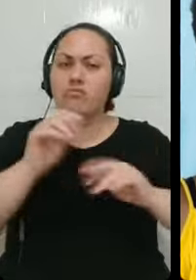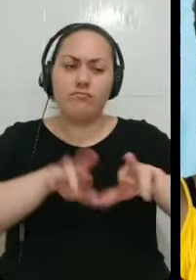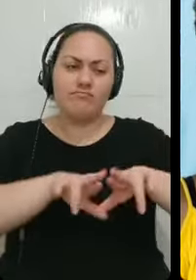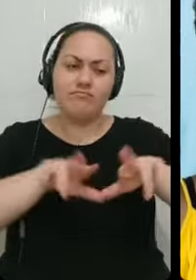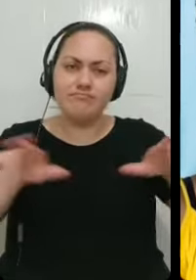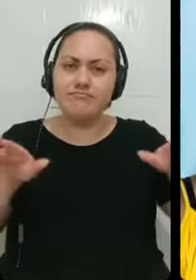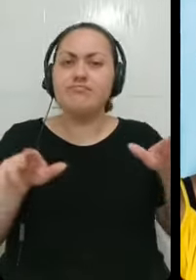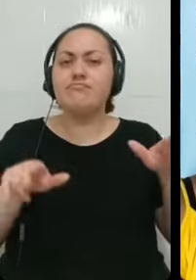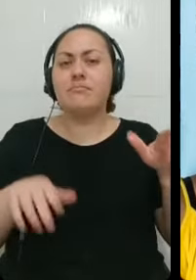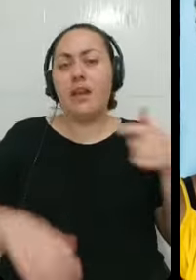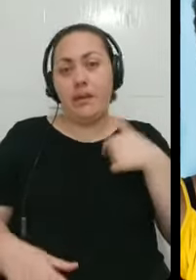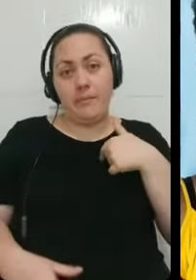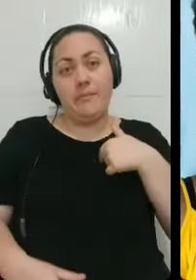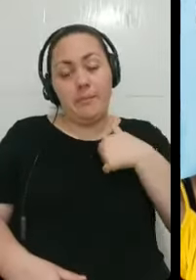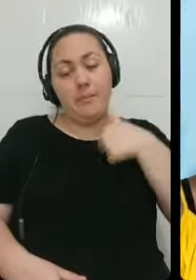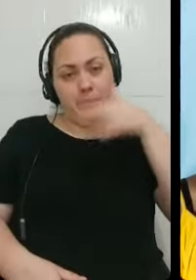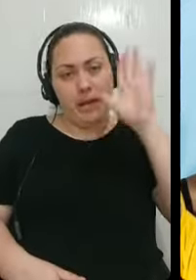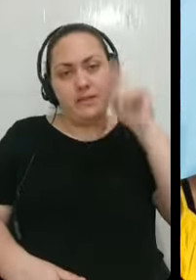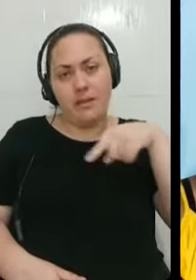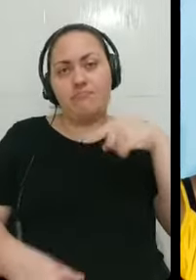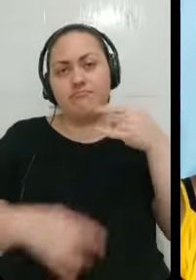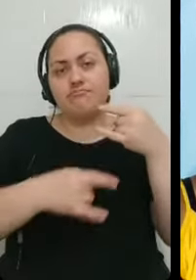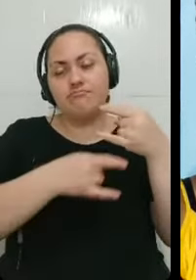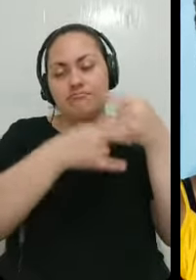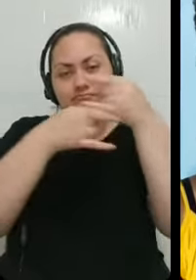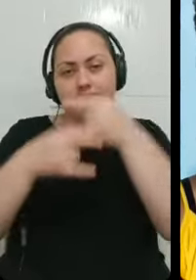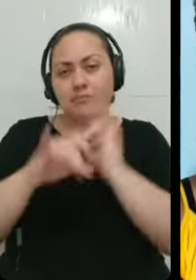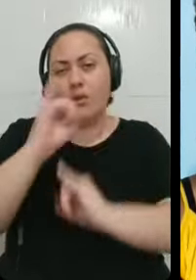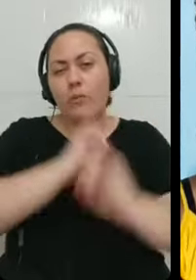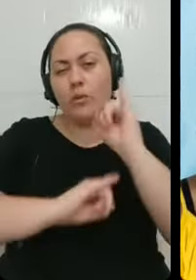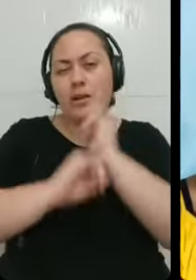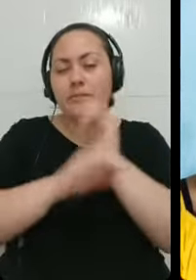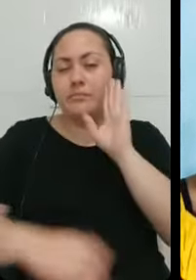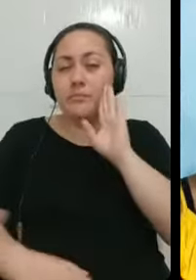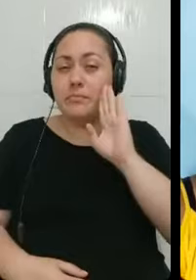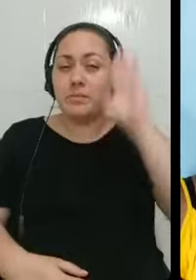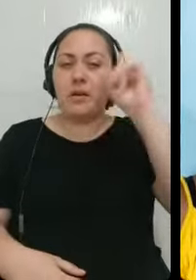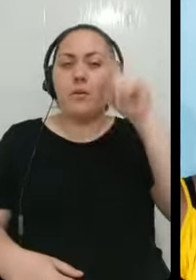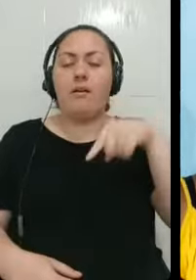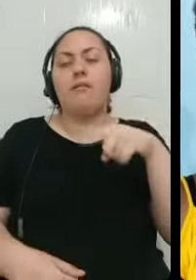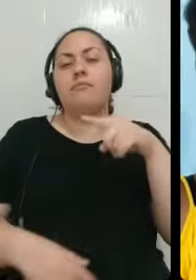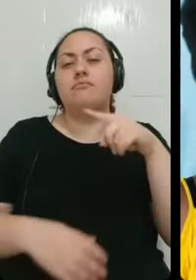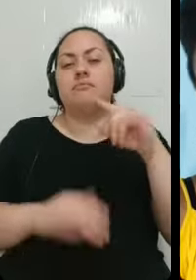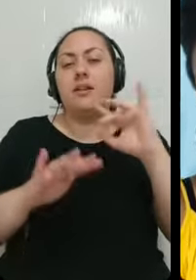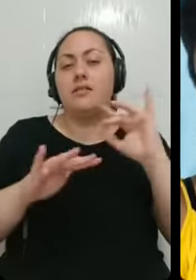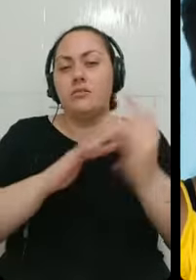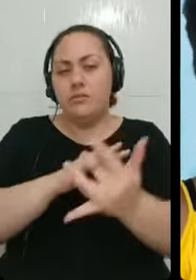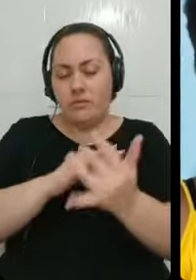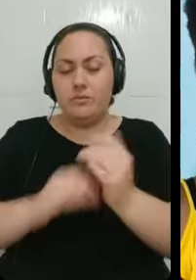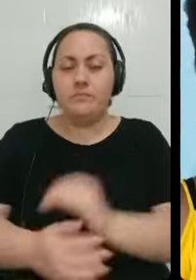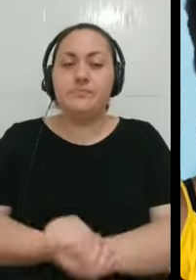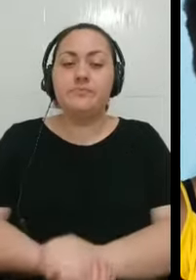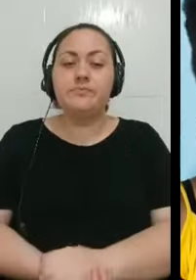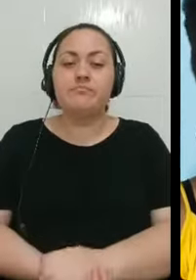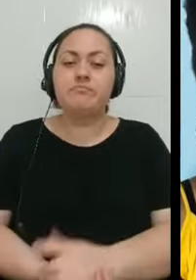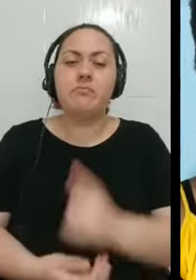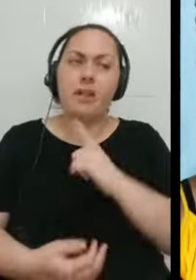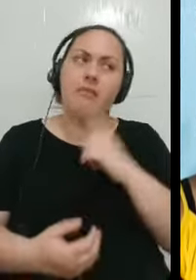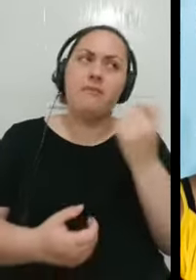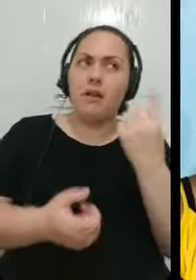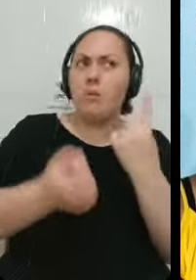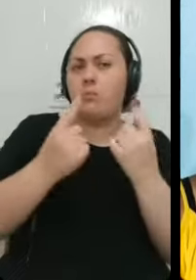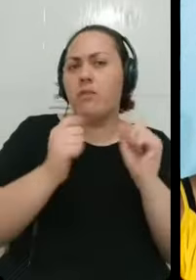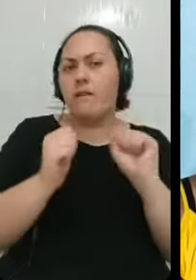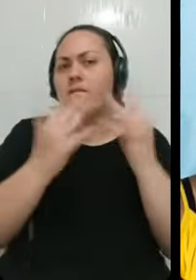foram online, principalmente através das redes sociais. E a gente fez, nesse período, a gente fez alguns eventos também.